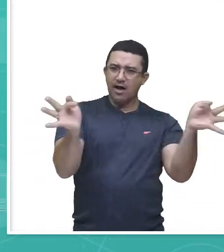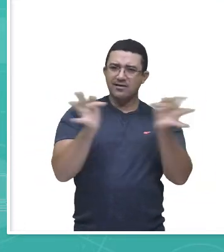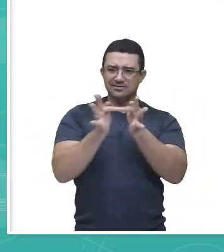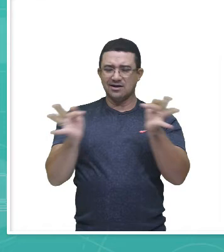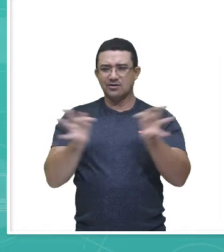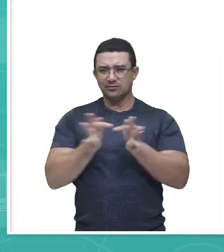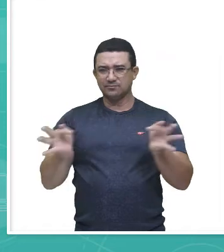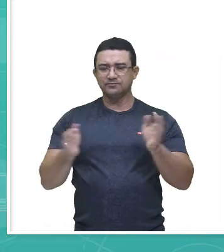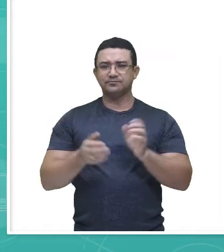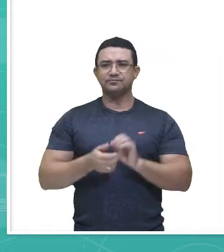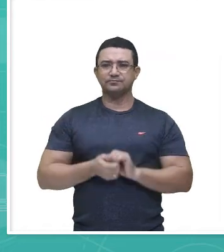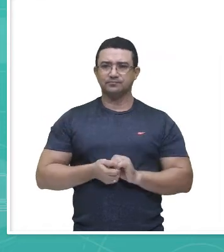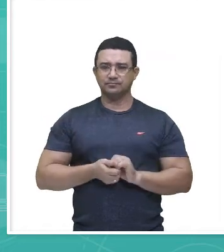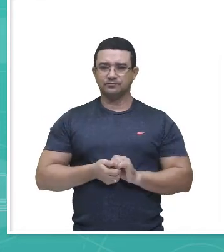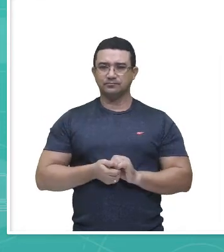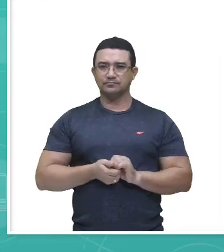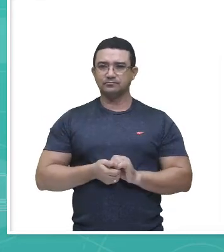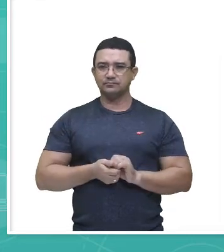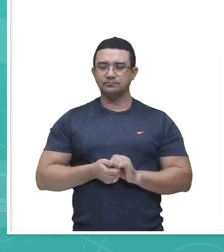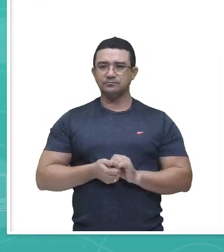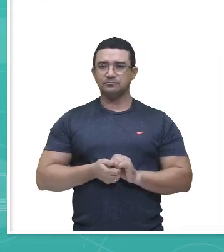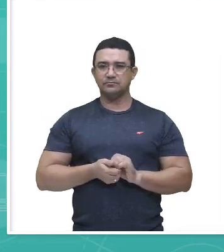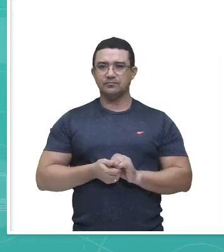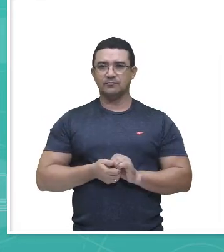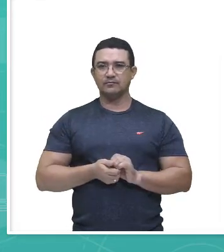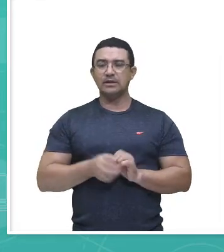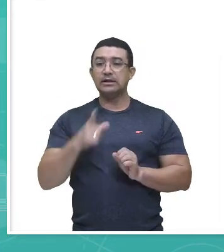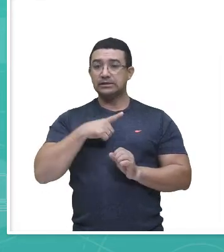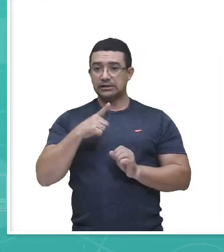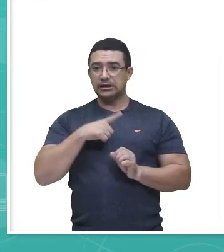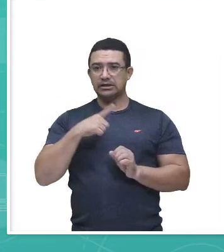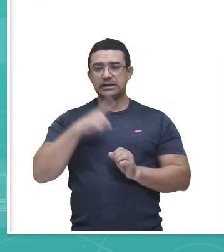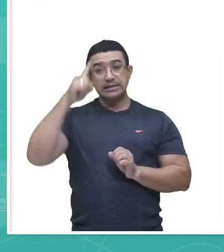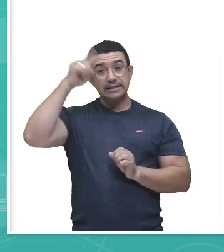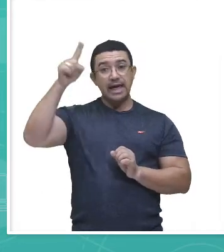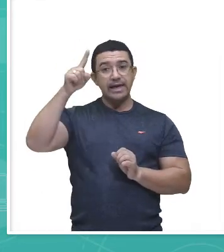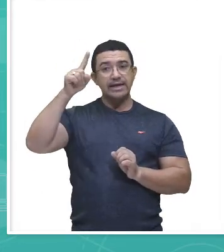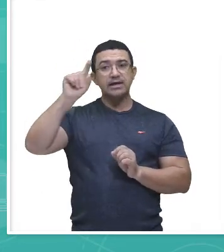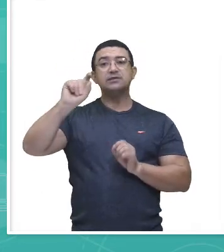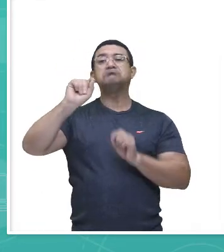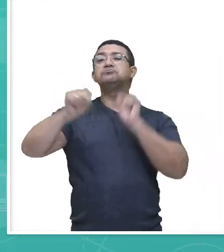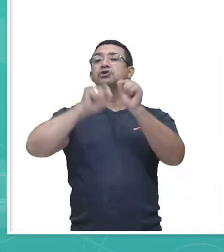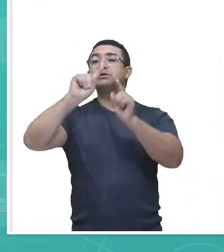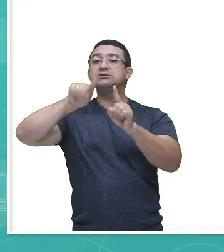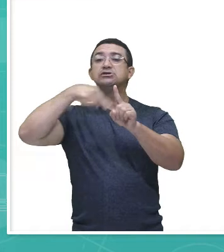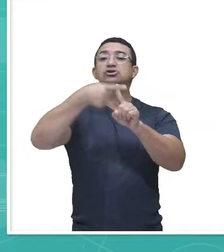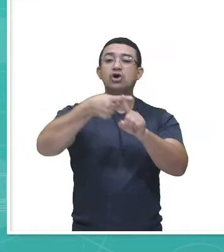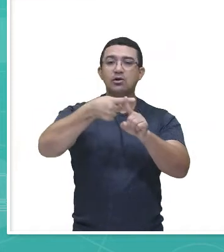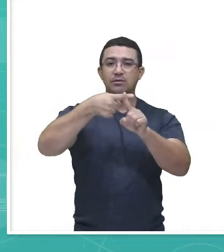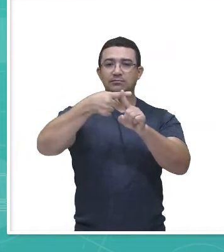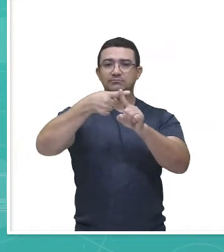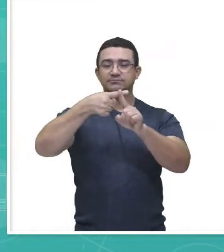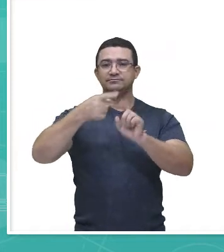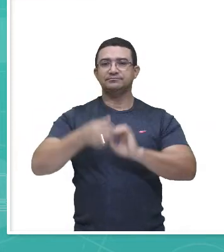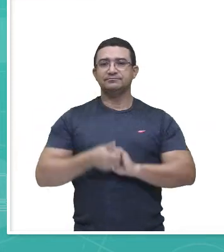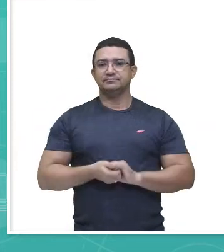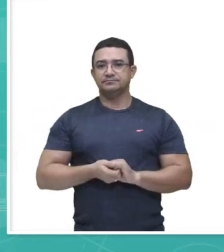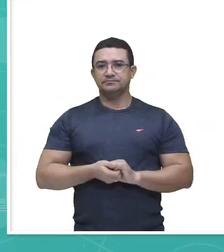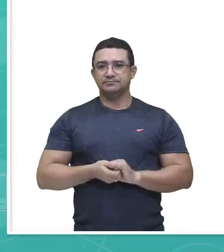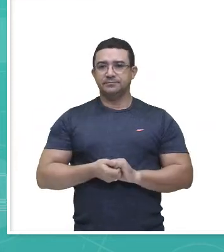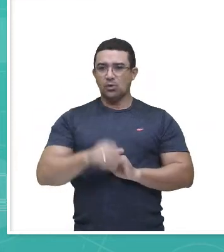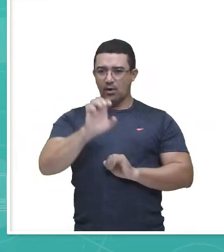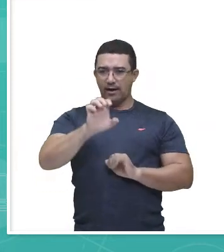ela tem a ideia de adição, de soma. Ela soma uma